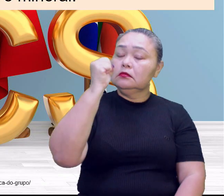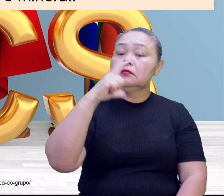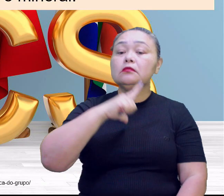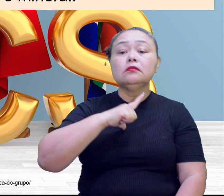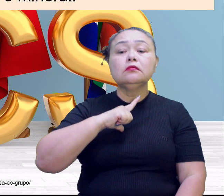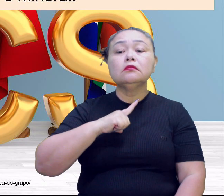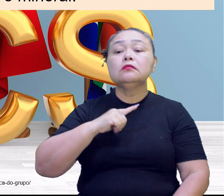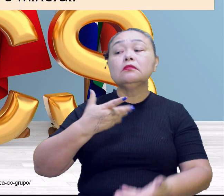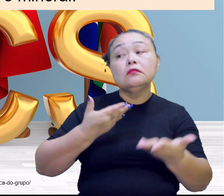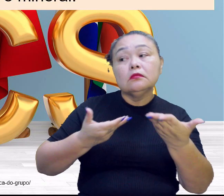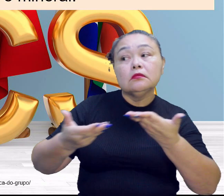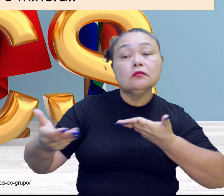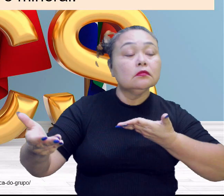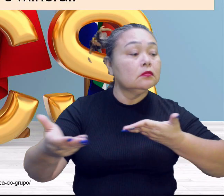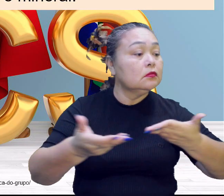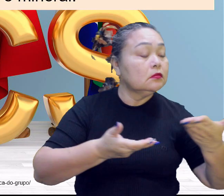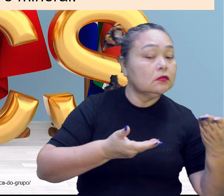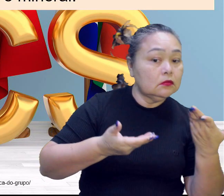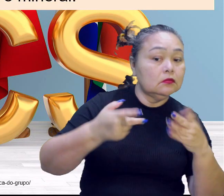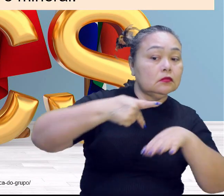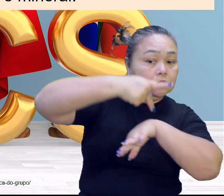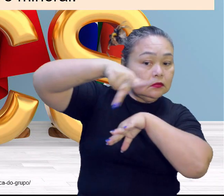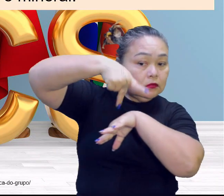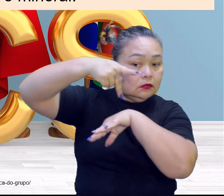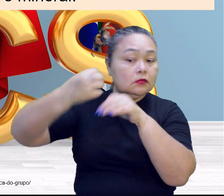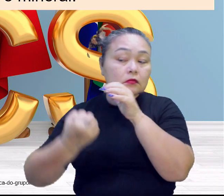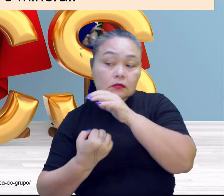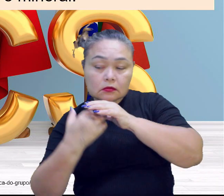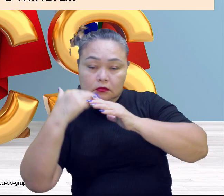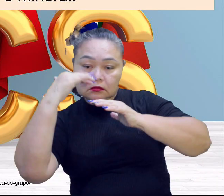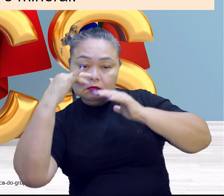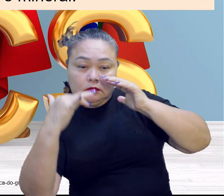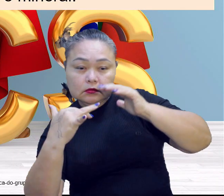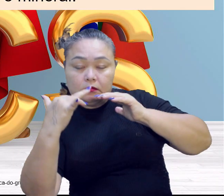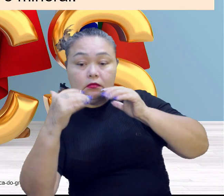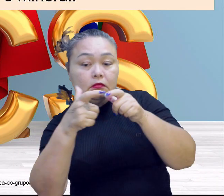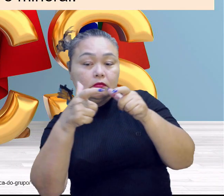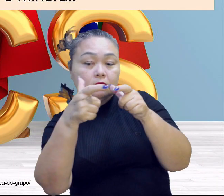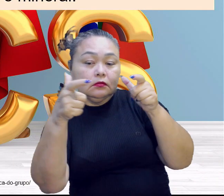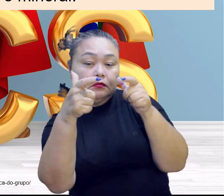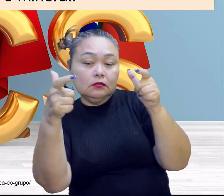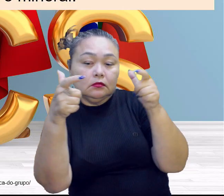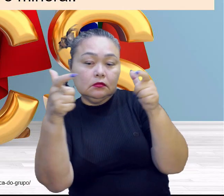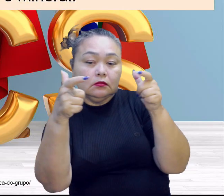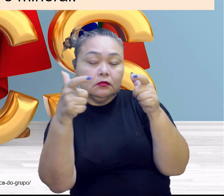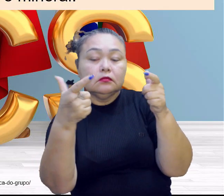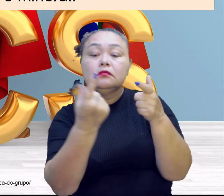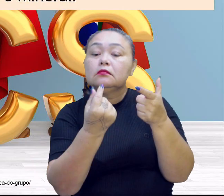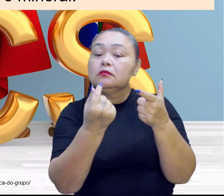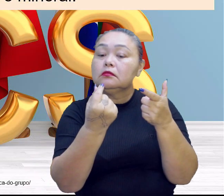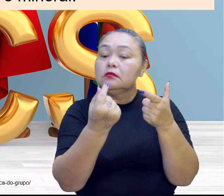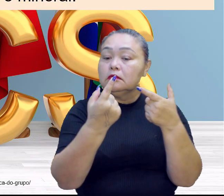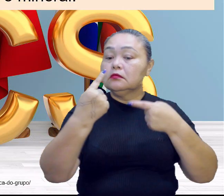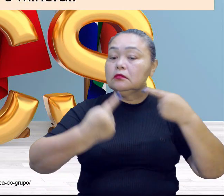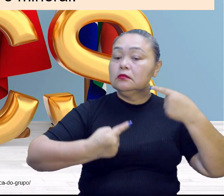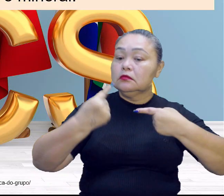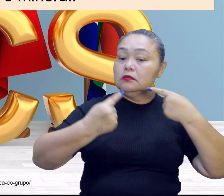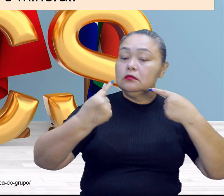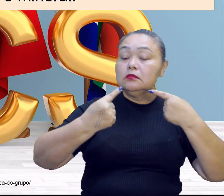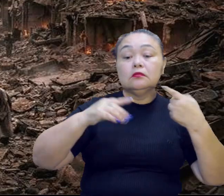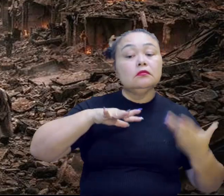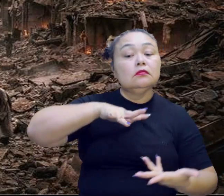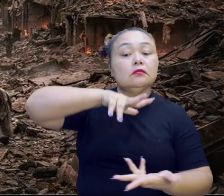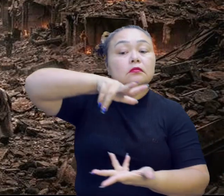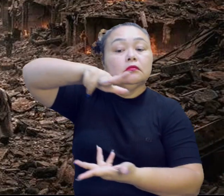a cooperação entre esses países emergentes, aumentando sua influência econômica e política